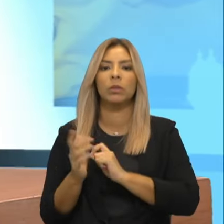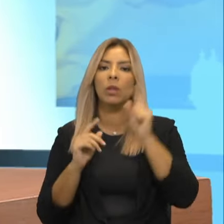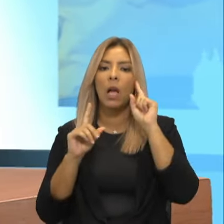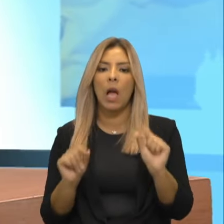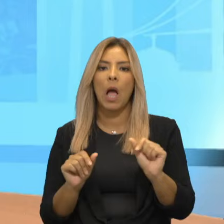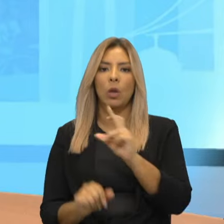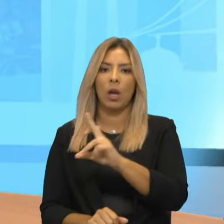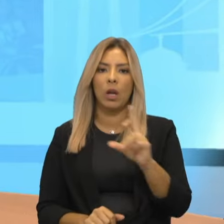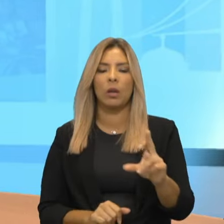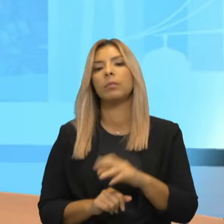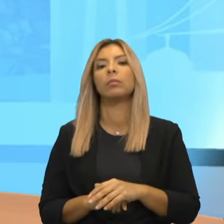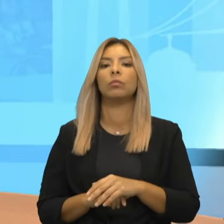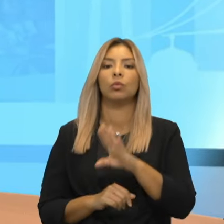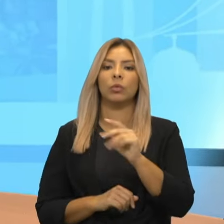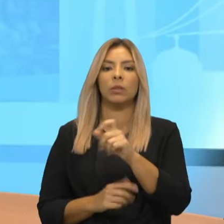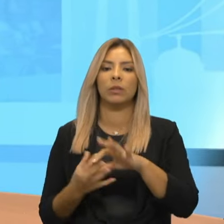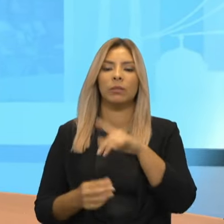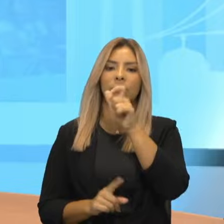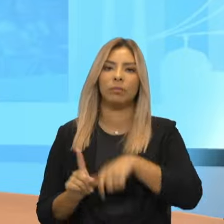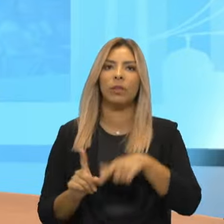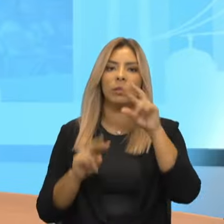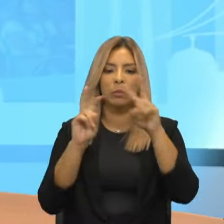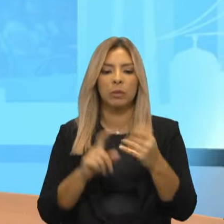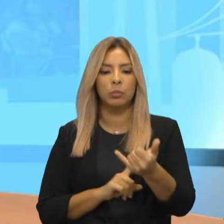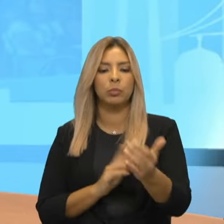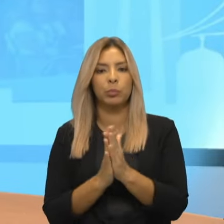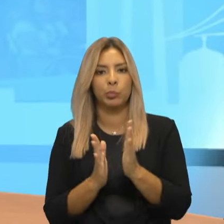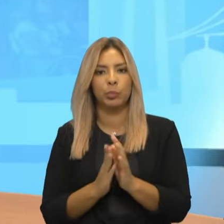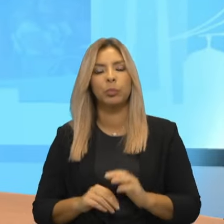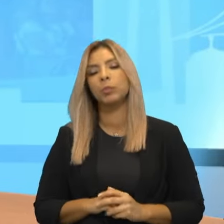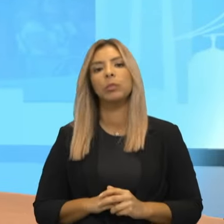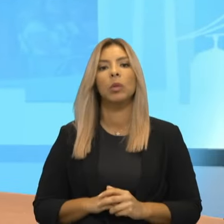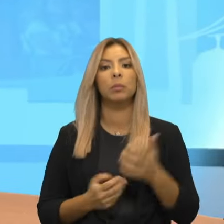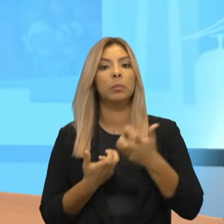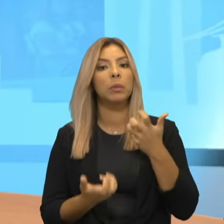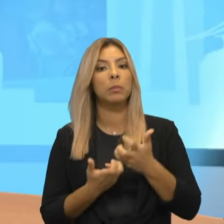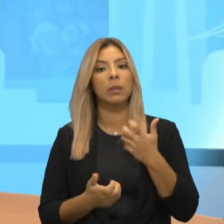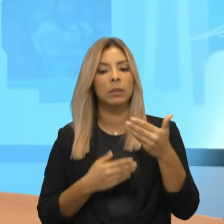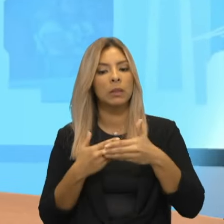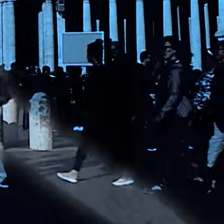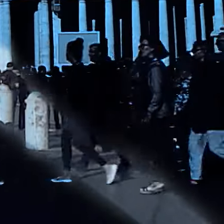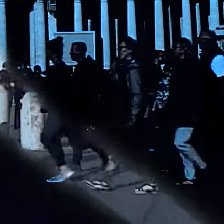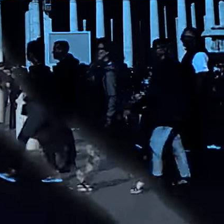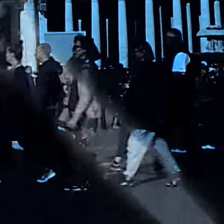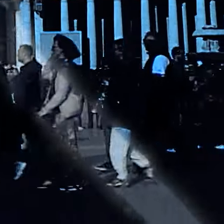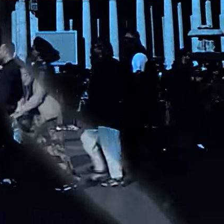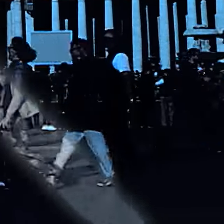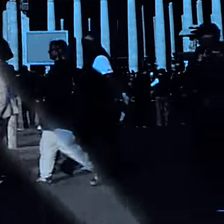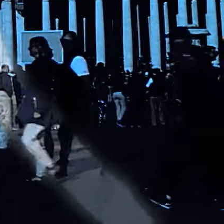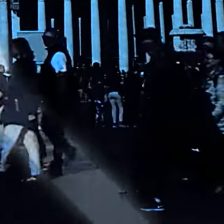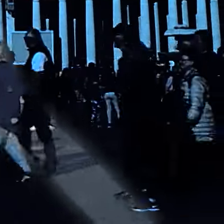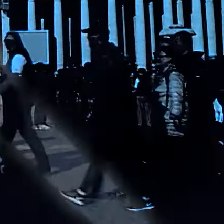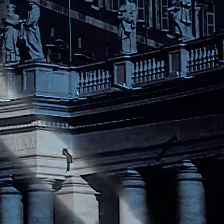Será logo após os temas da atualidade religiosa, hoje com destaque para a Semana do Papa.